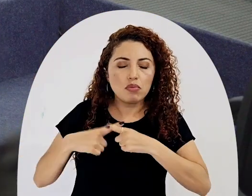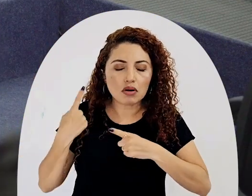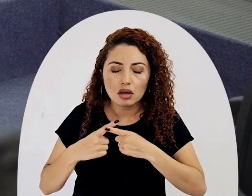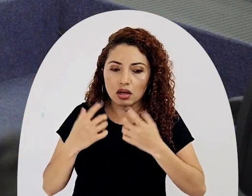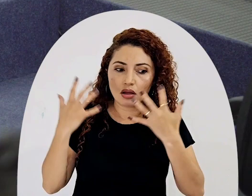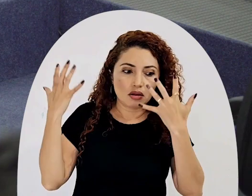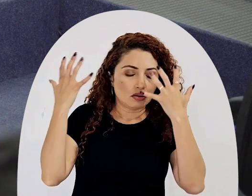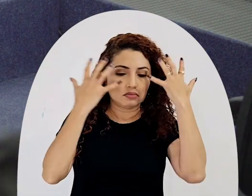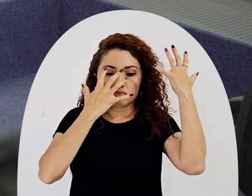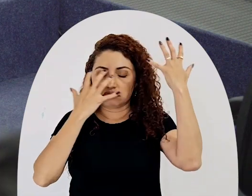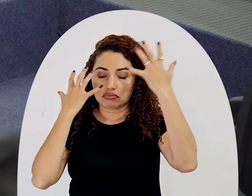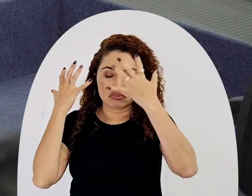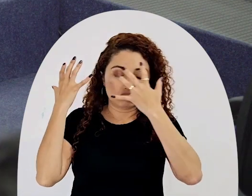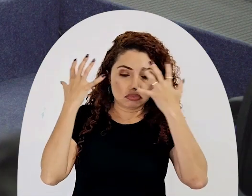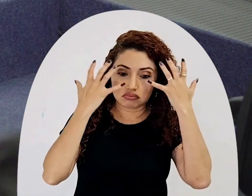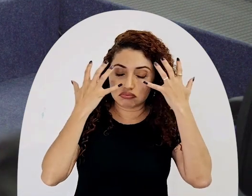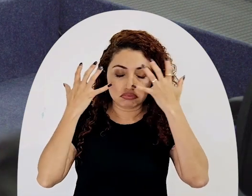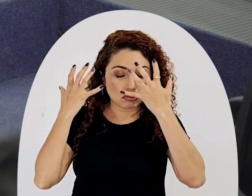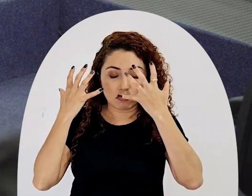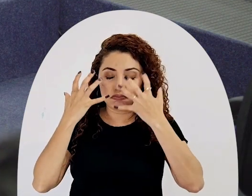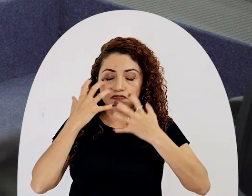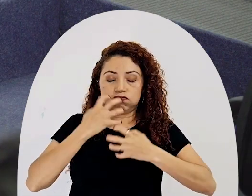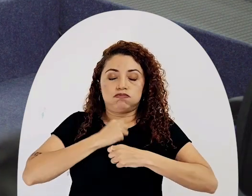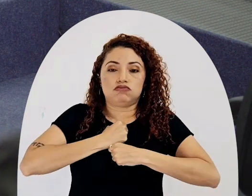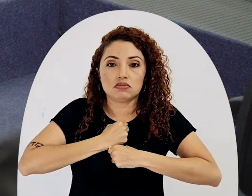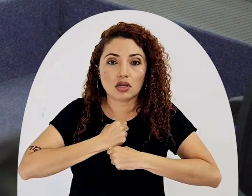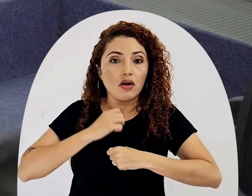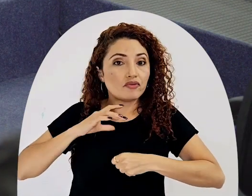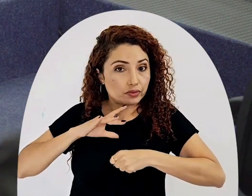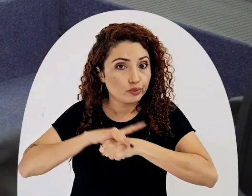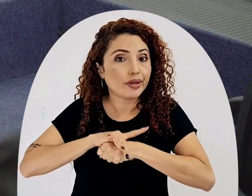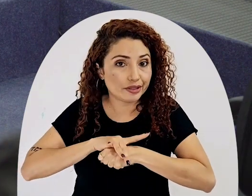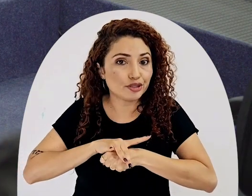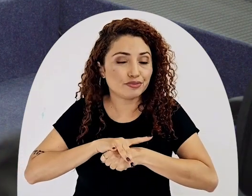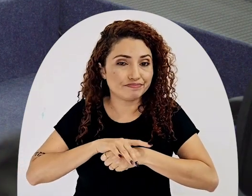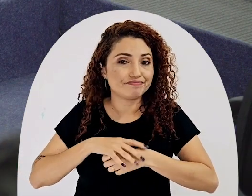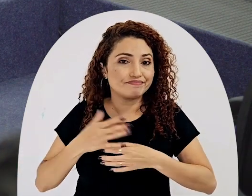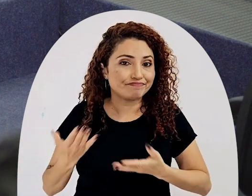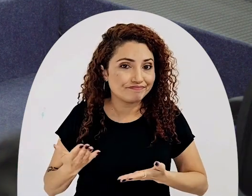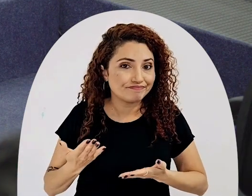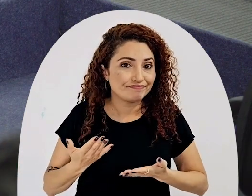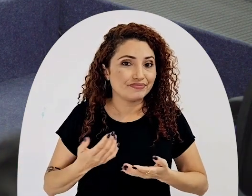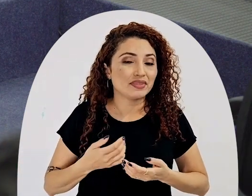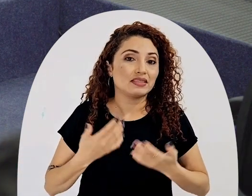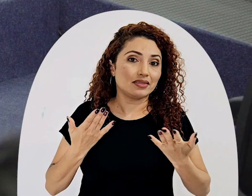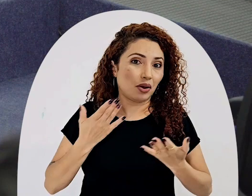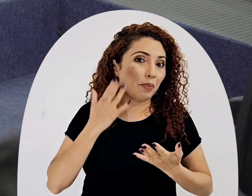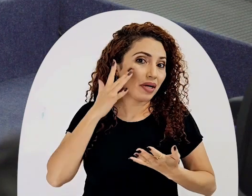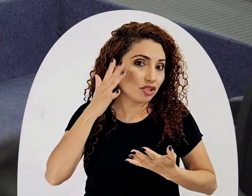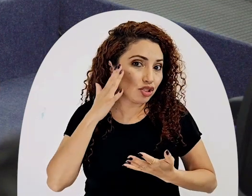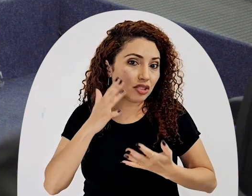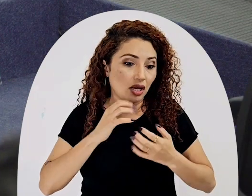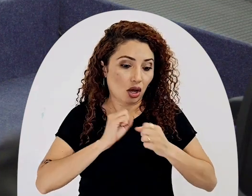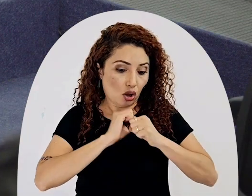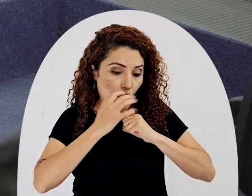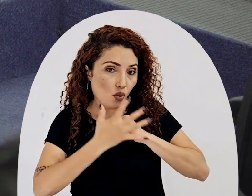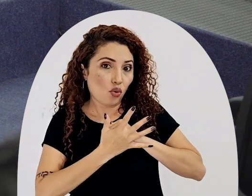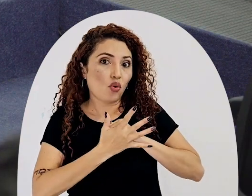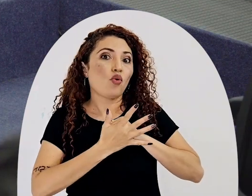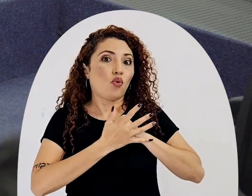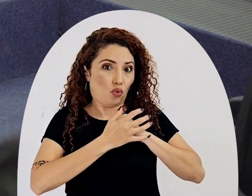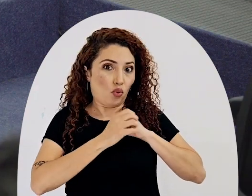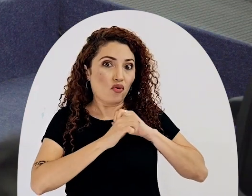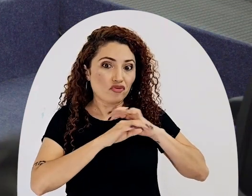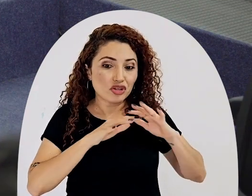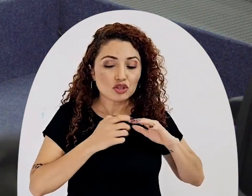pessoas adoecem, e naquele momento eu adoeci, primeiro porque nós estávamos num pós-pandemia, e eu